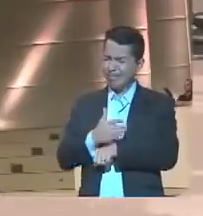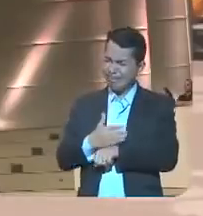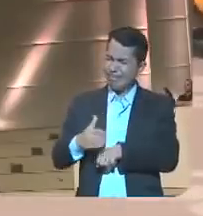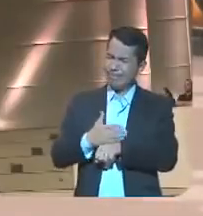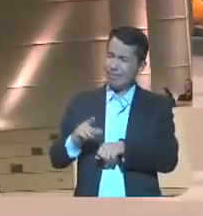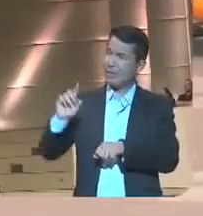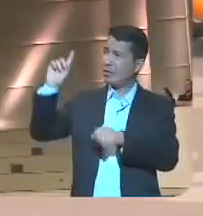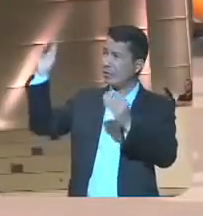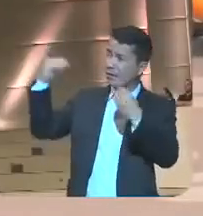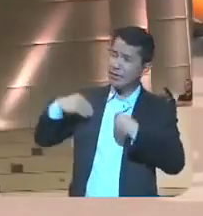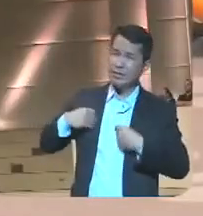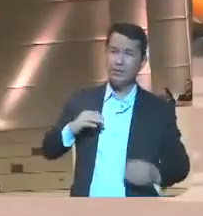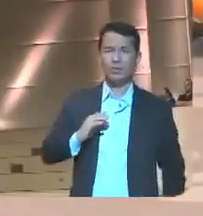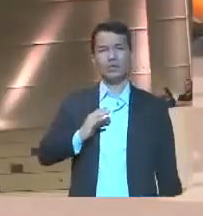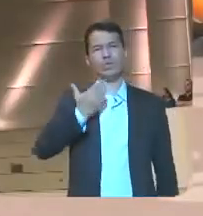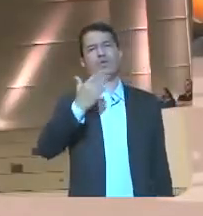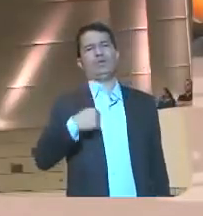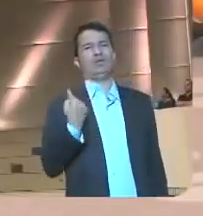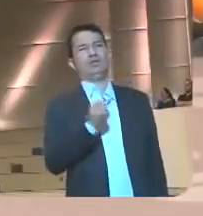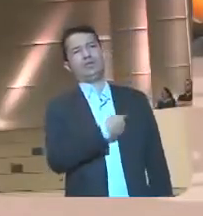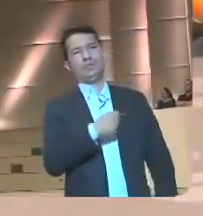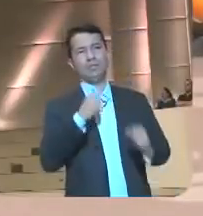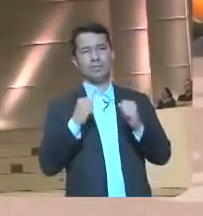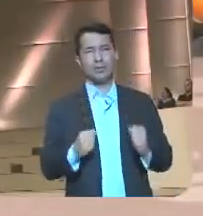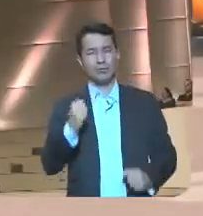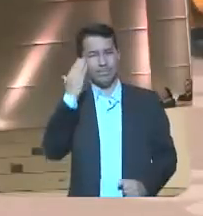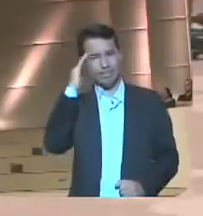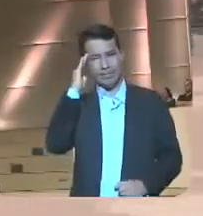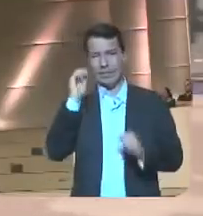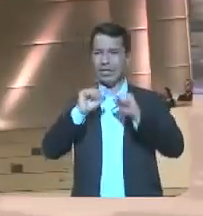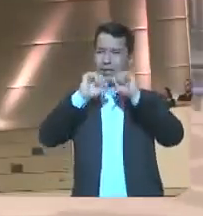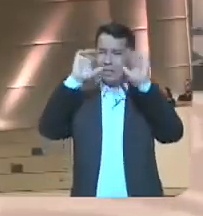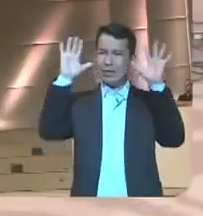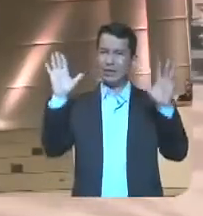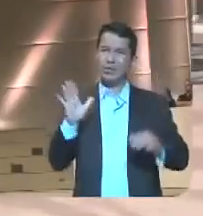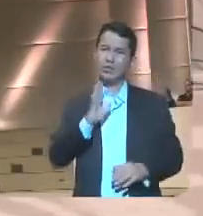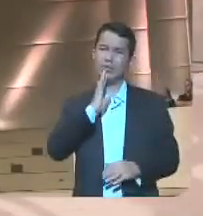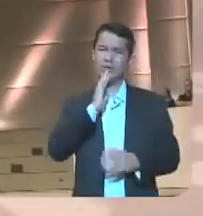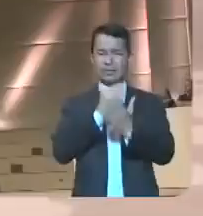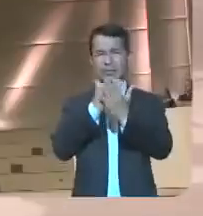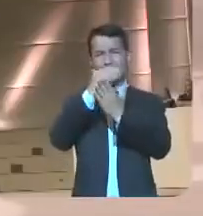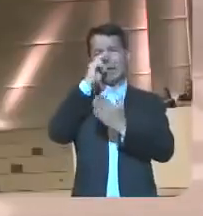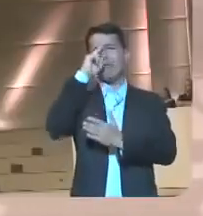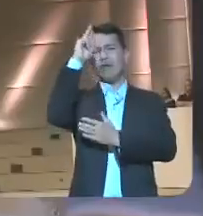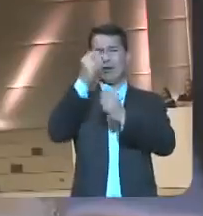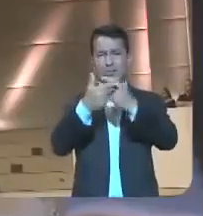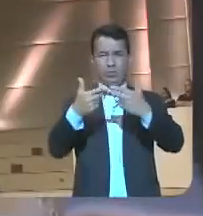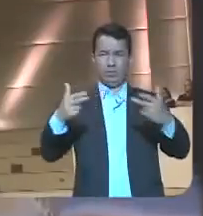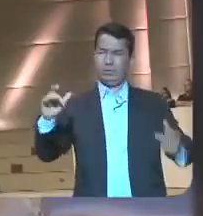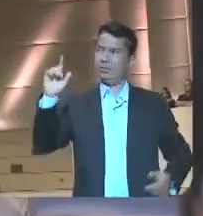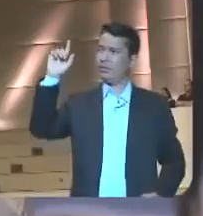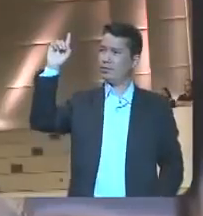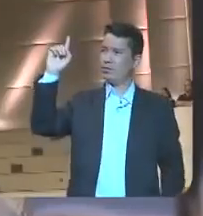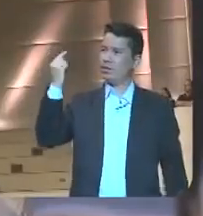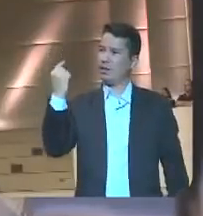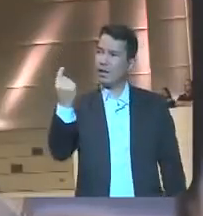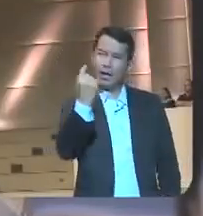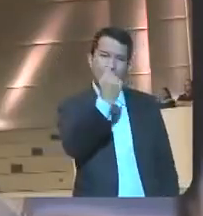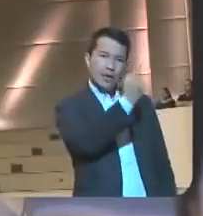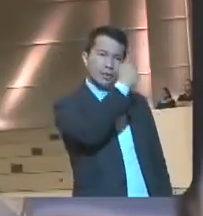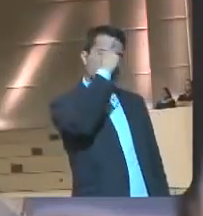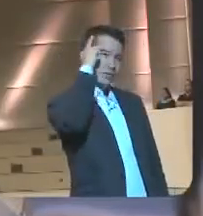para entrar nesse processo esse é o caminho do deus vivo na nossa vida e sabe o que eu acho mais